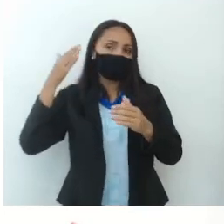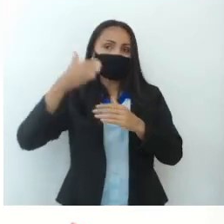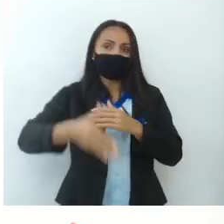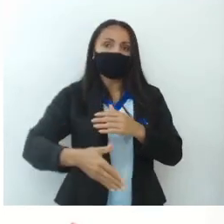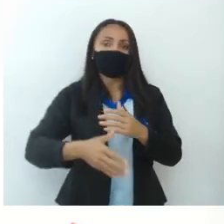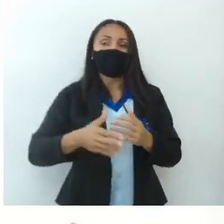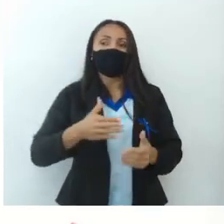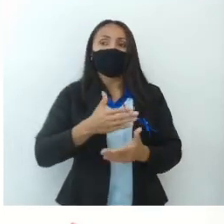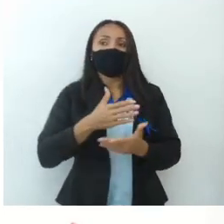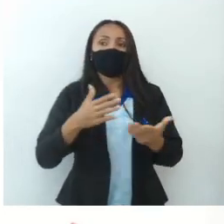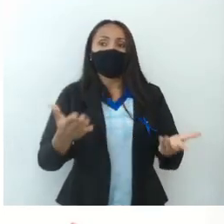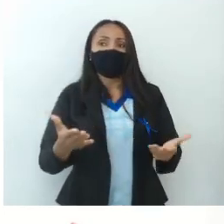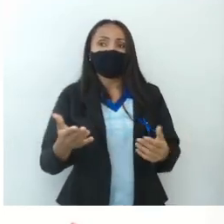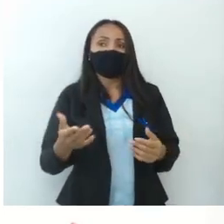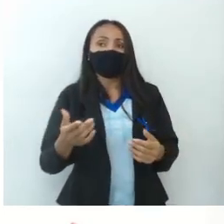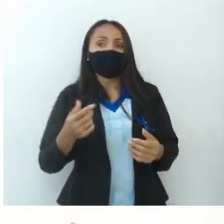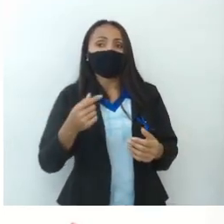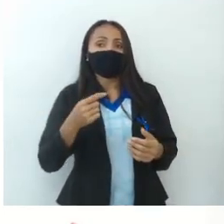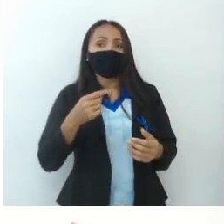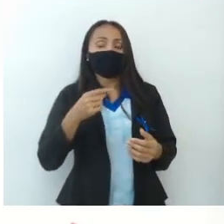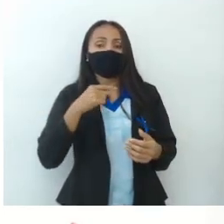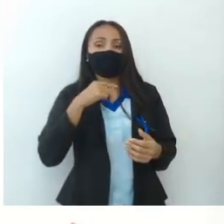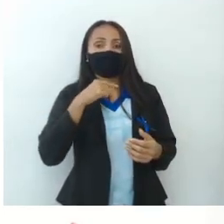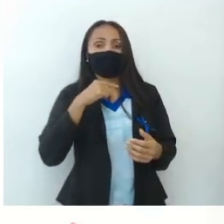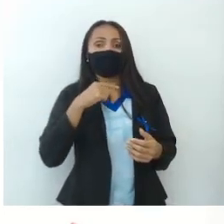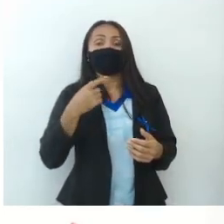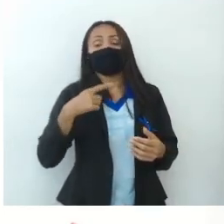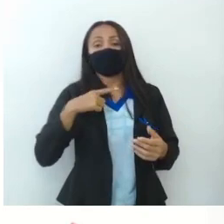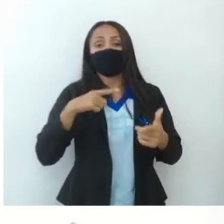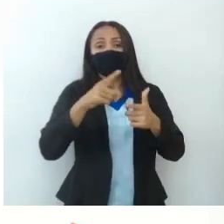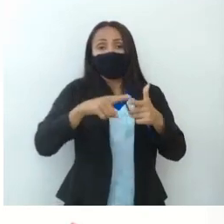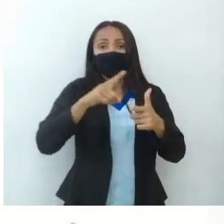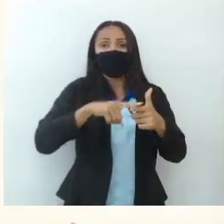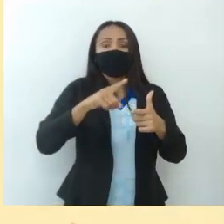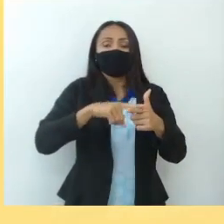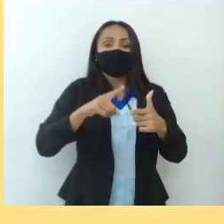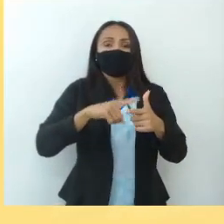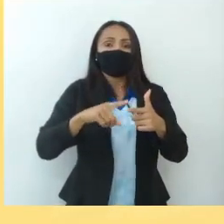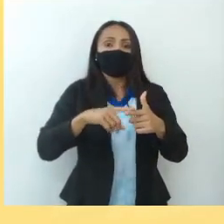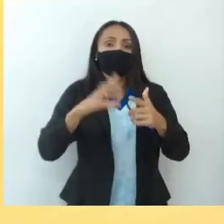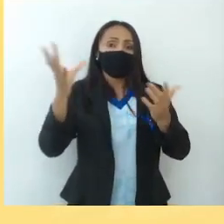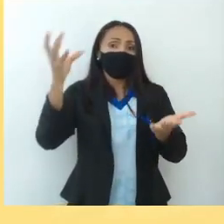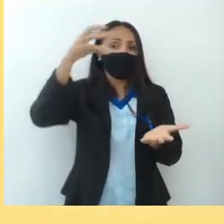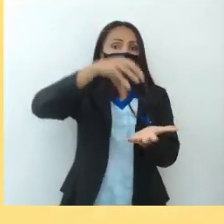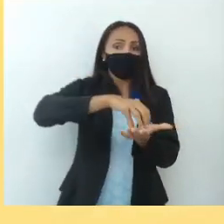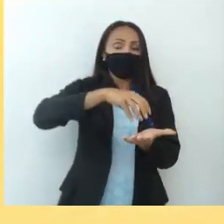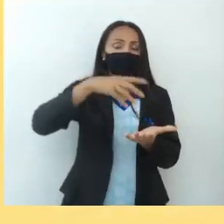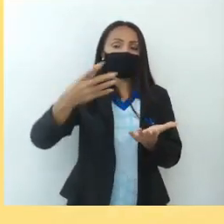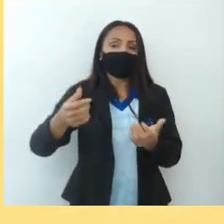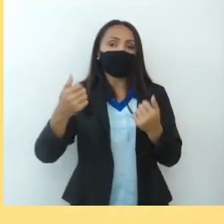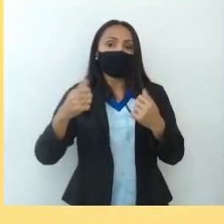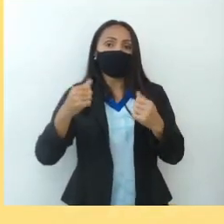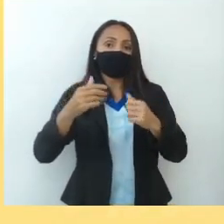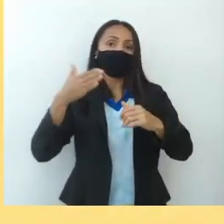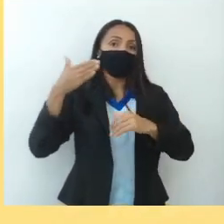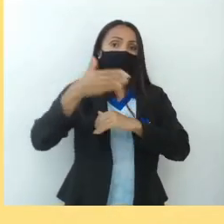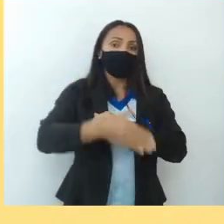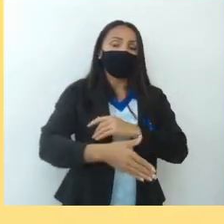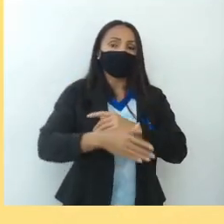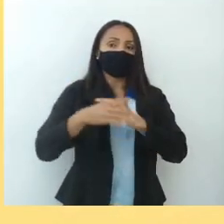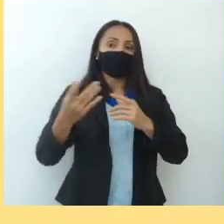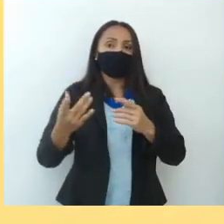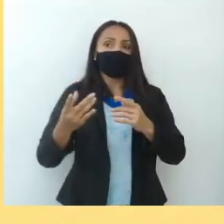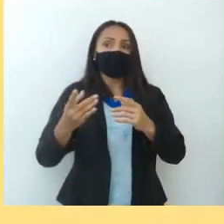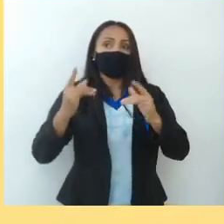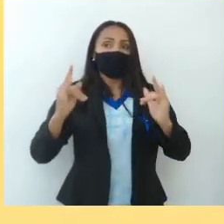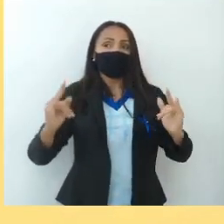tinham problemas com alfândega, com impostos, precisavam passar nessa entradazinha, nesse arco, e aí eram cobrados